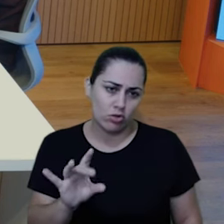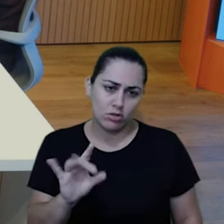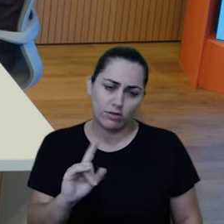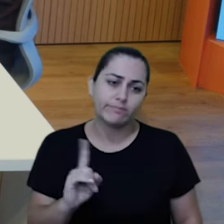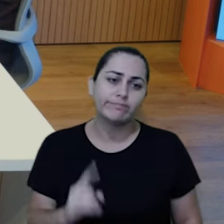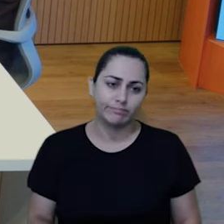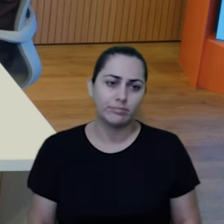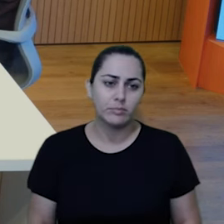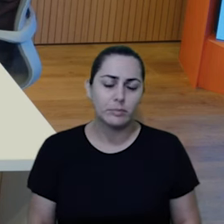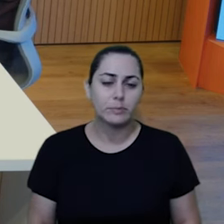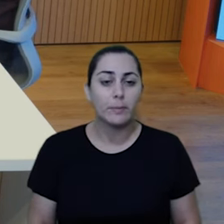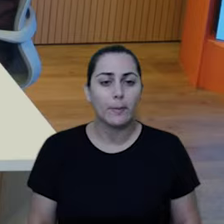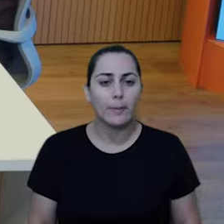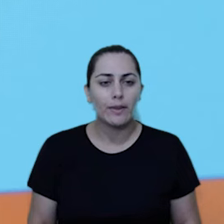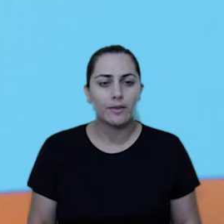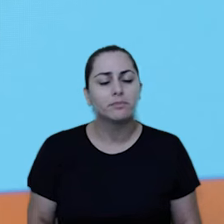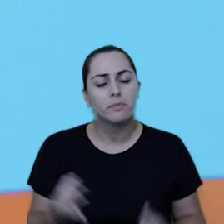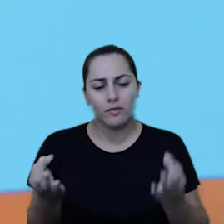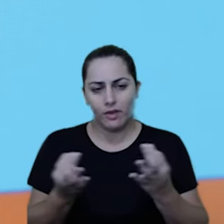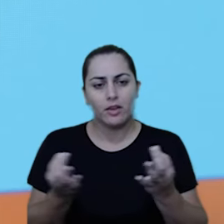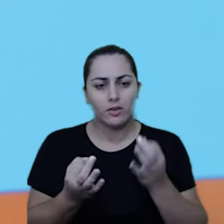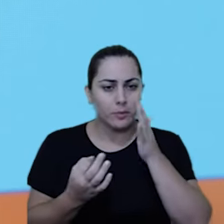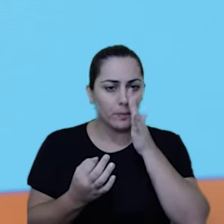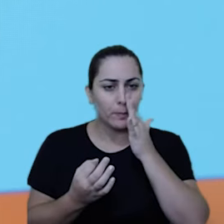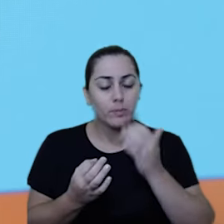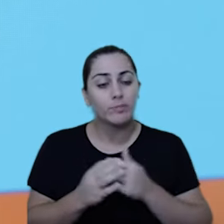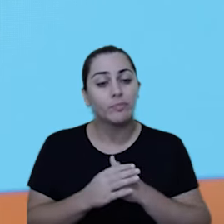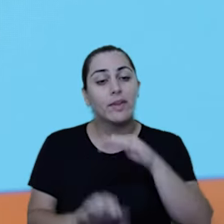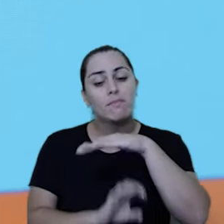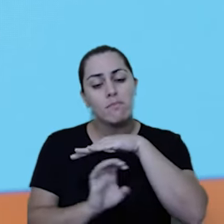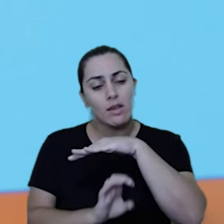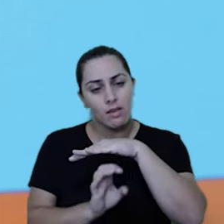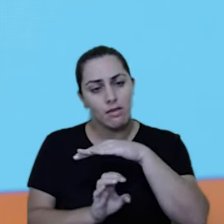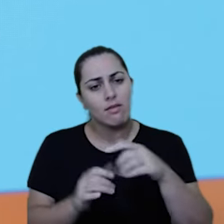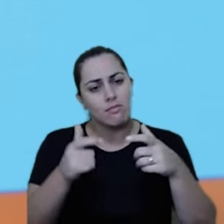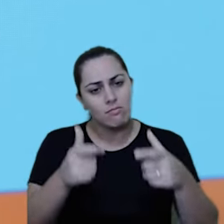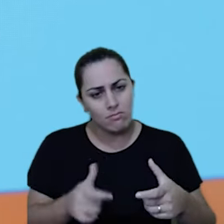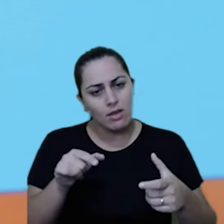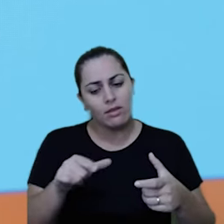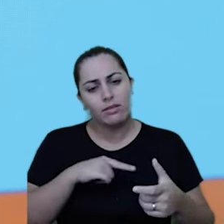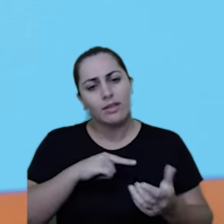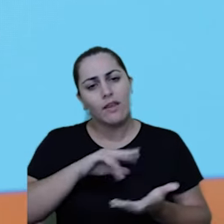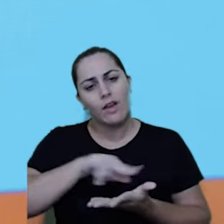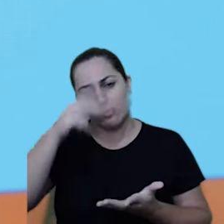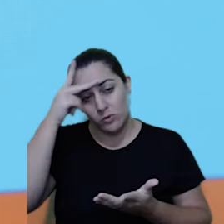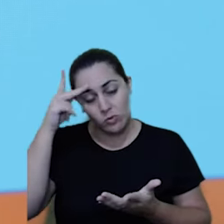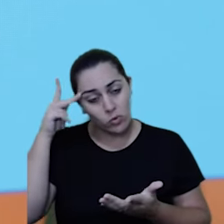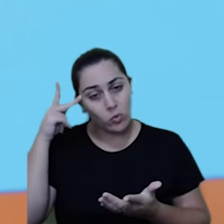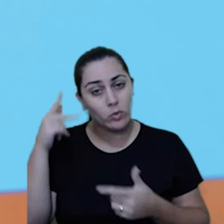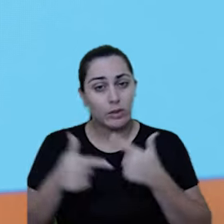isso isso é isso mesmo e é perfeito né A A empresa ela é feita de várias pessoas né